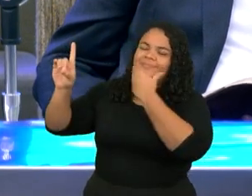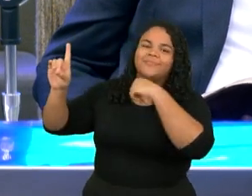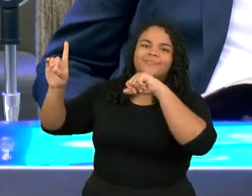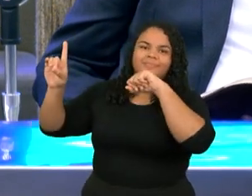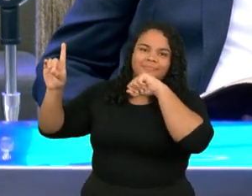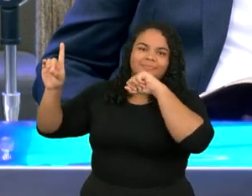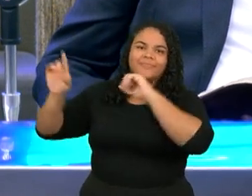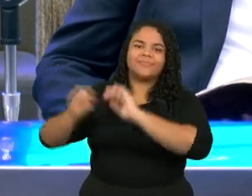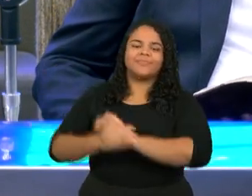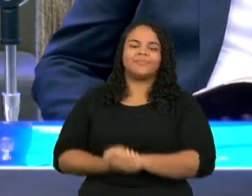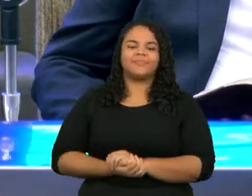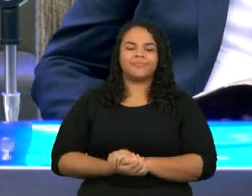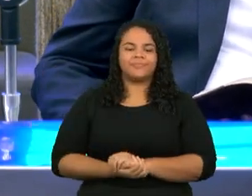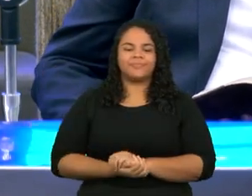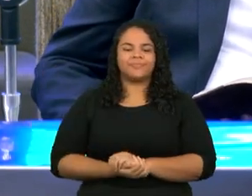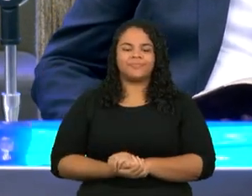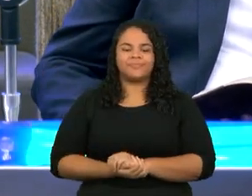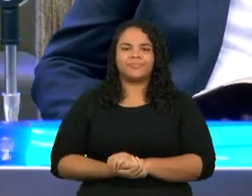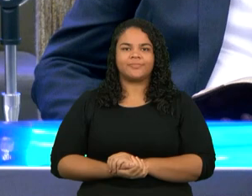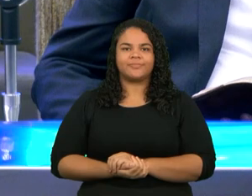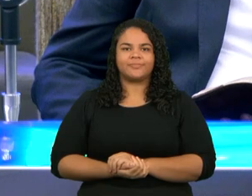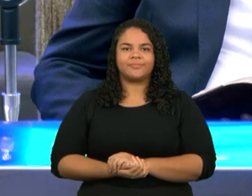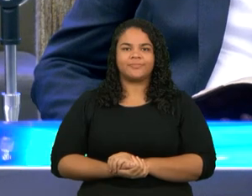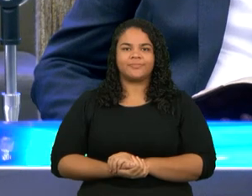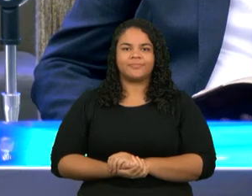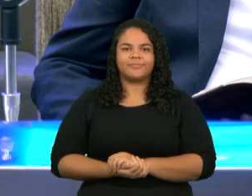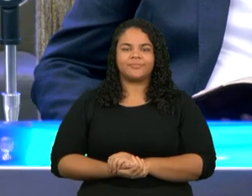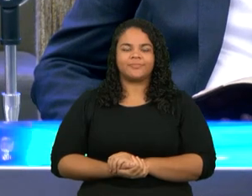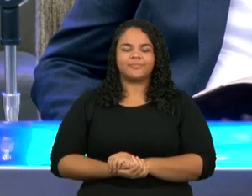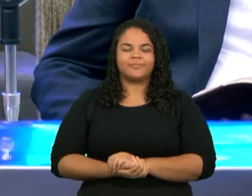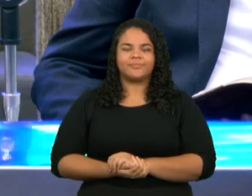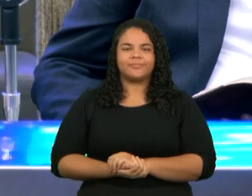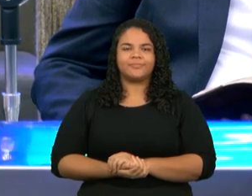o senhor Todo Poderoso